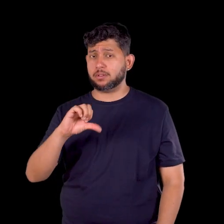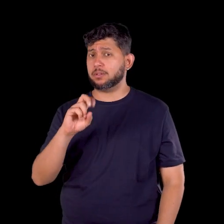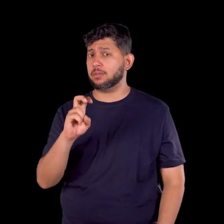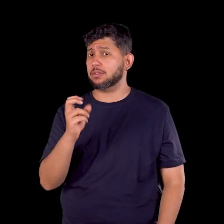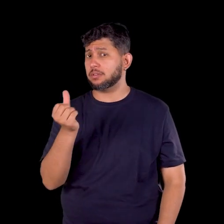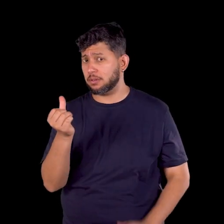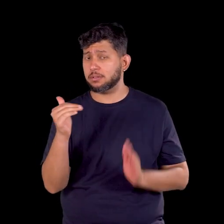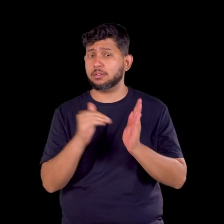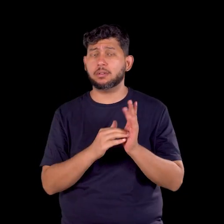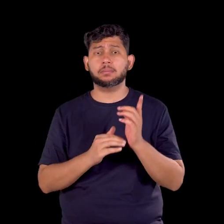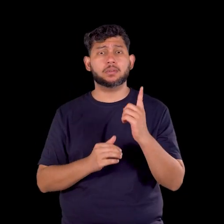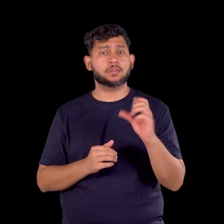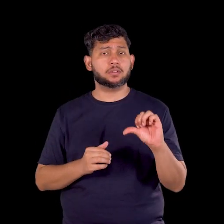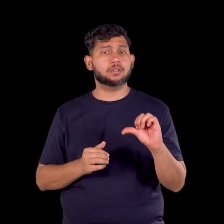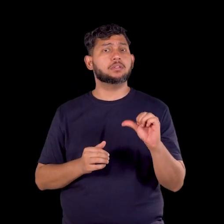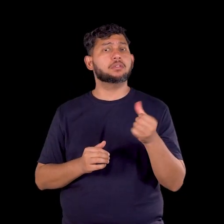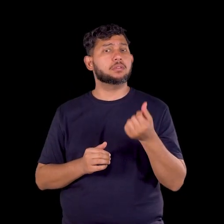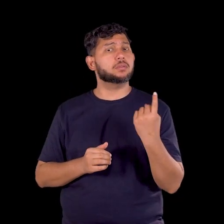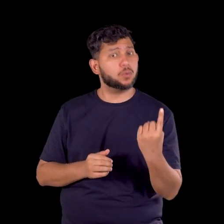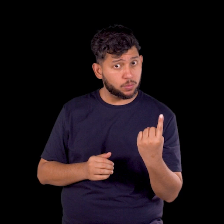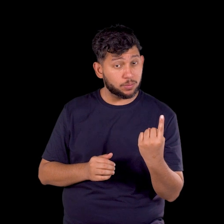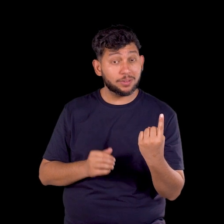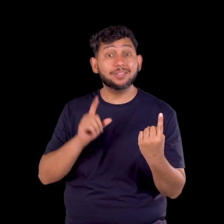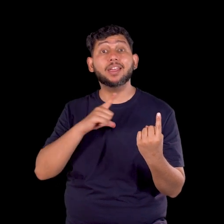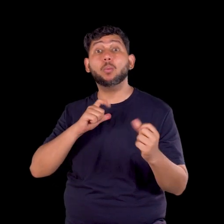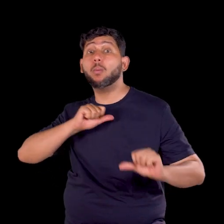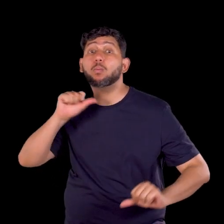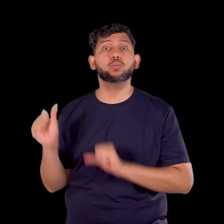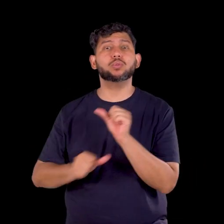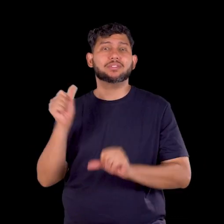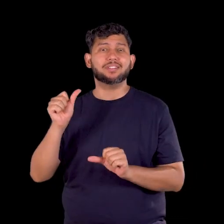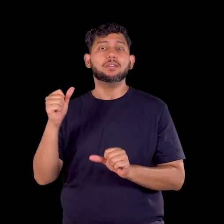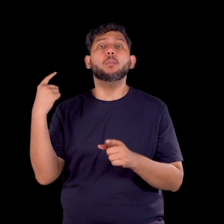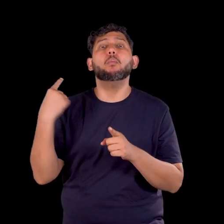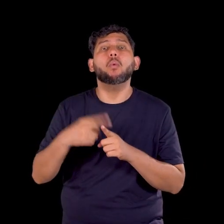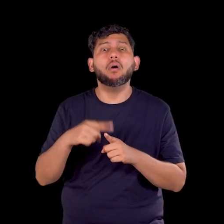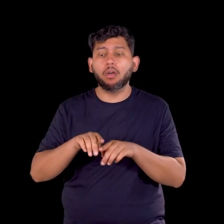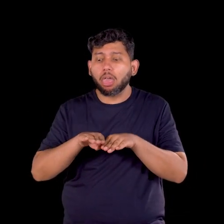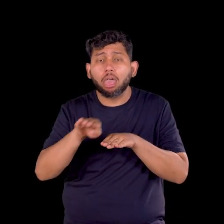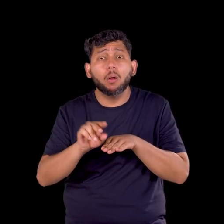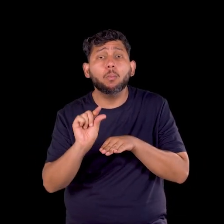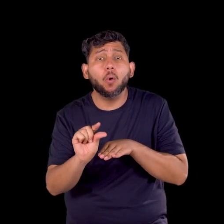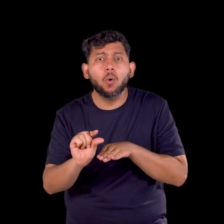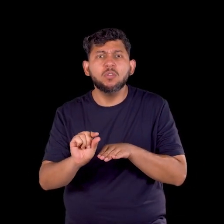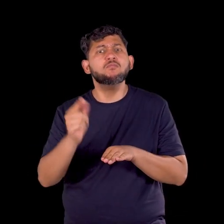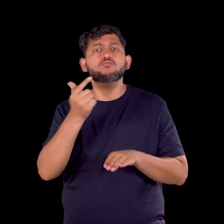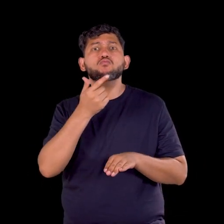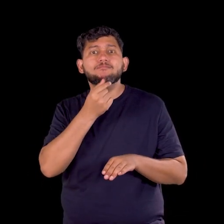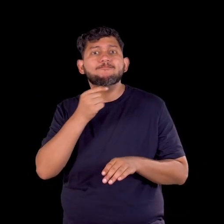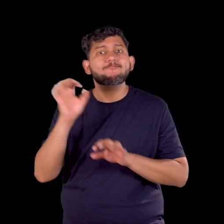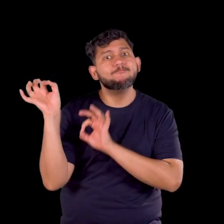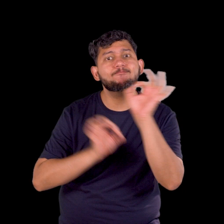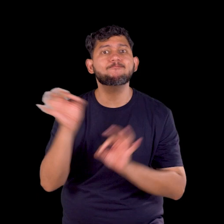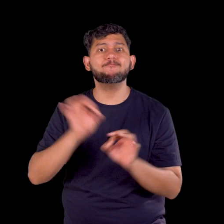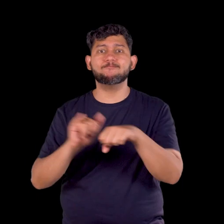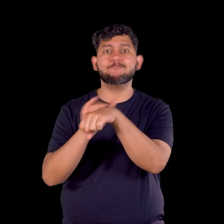a 1961, quando ocorreu um salto na extensão da malha rodoviária com a instalação de grandes estradas para